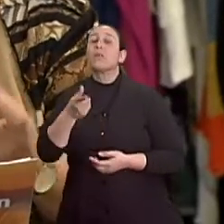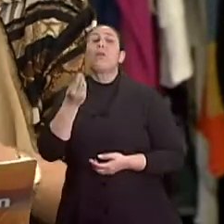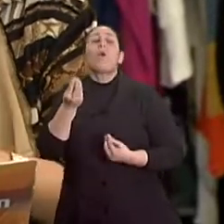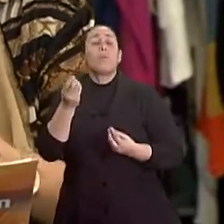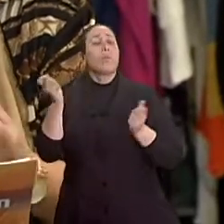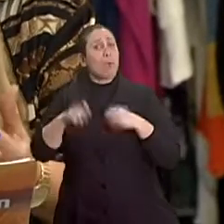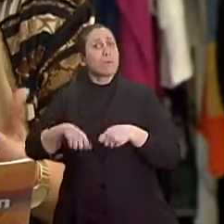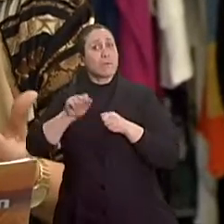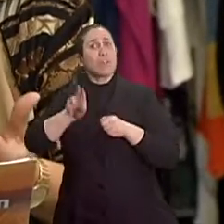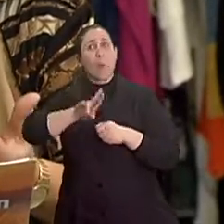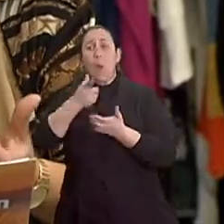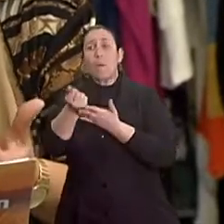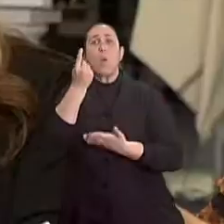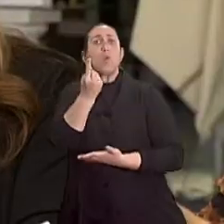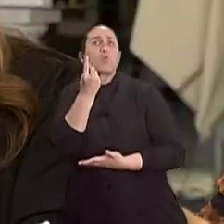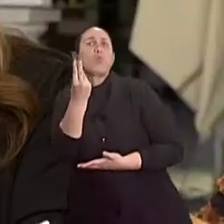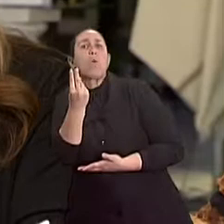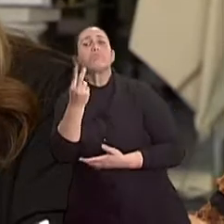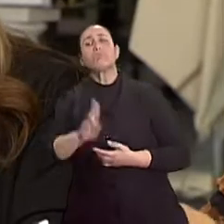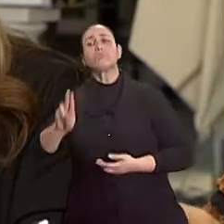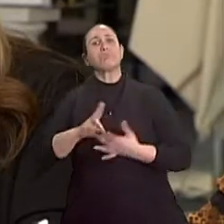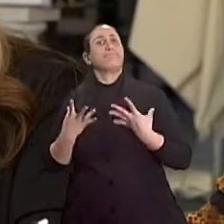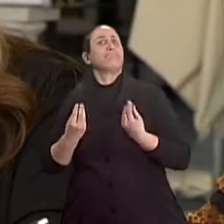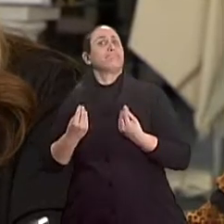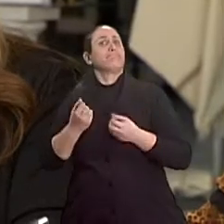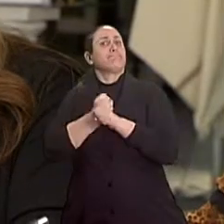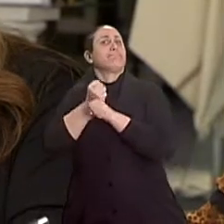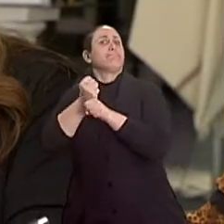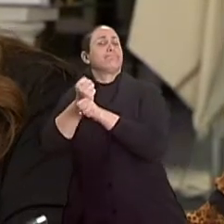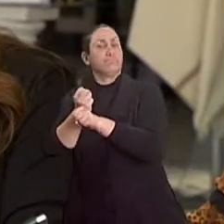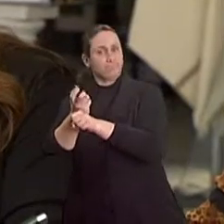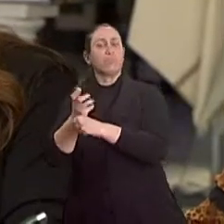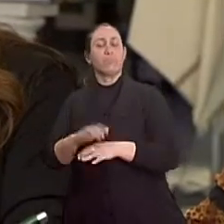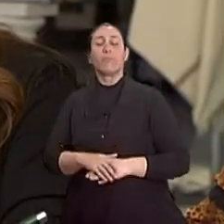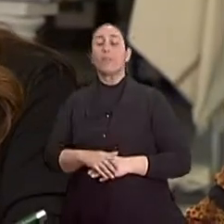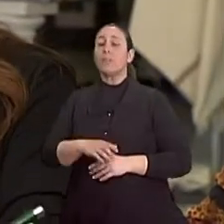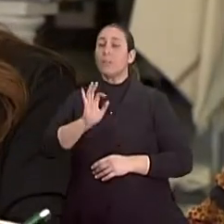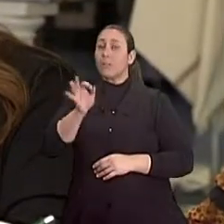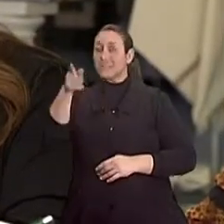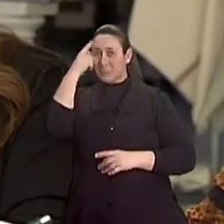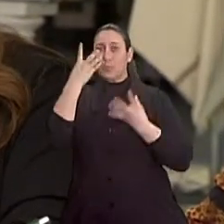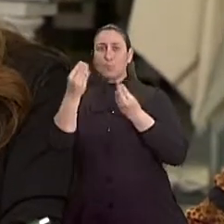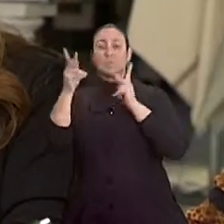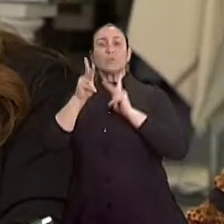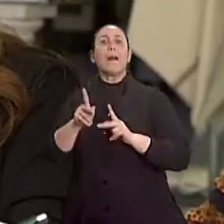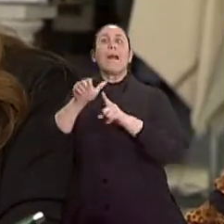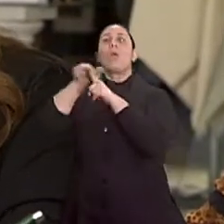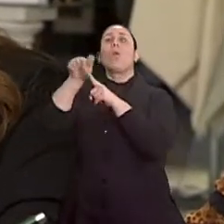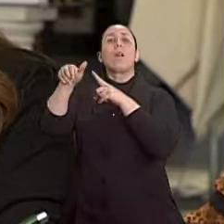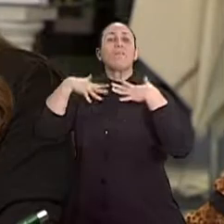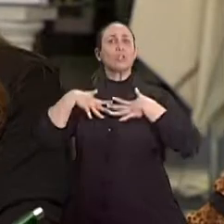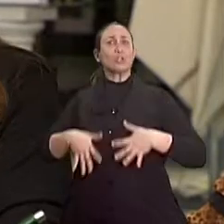versátil por muitos e muitos anos. É, eu acho assim, hoje virou moda as pessoas locarem vestidos de festa. Aí elas